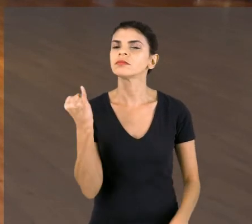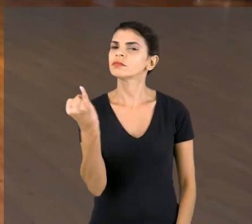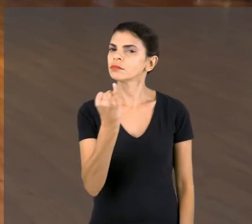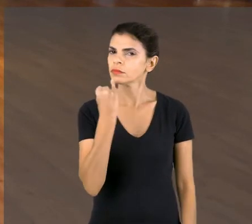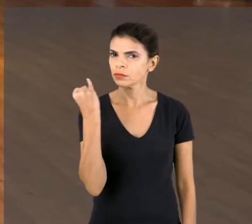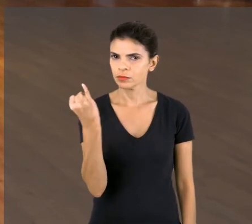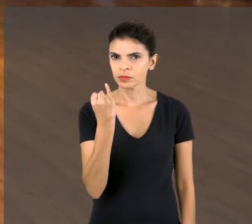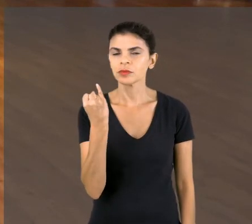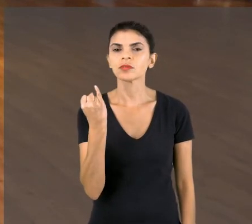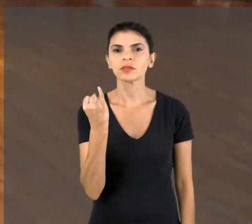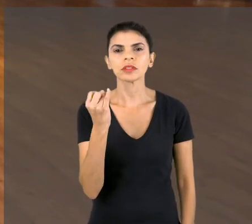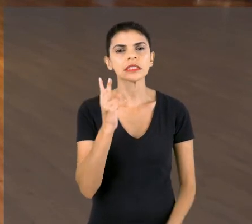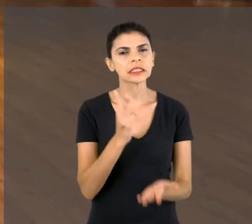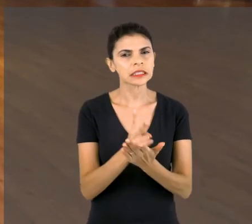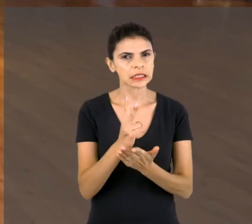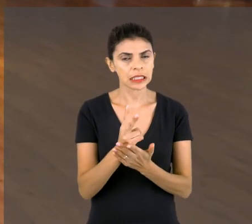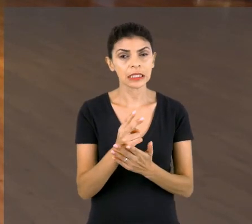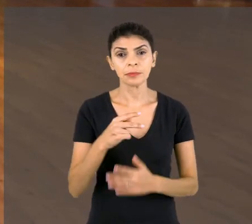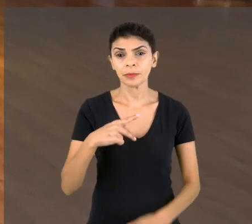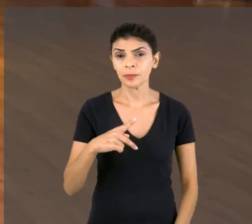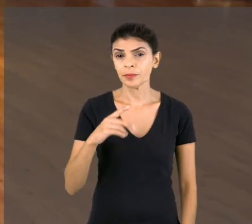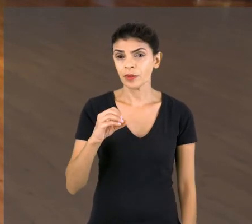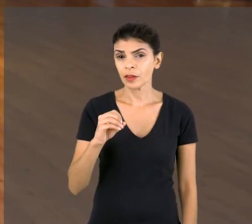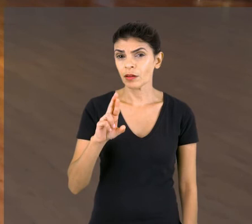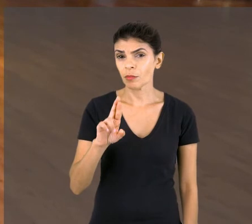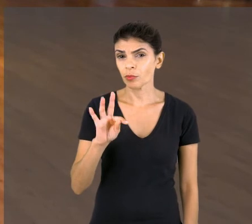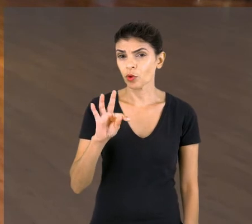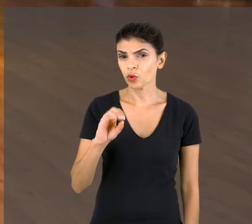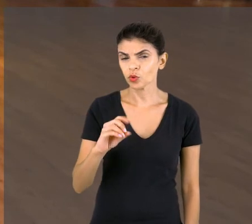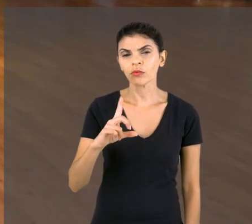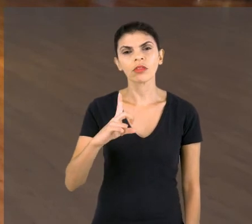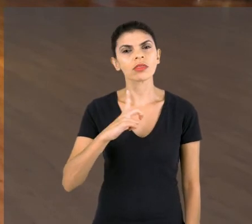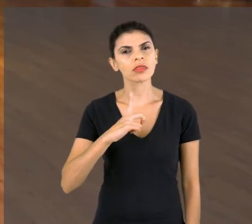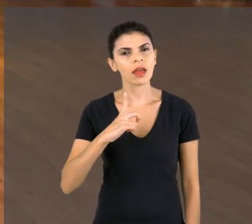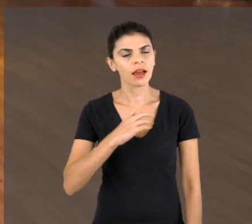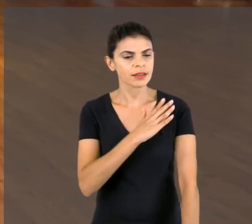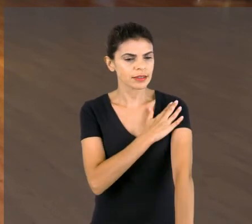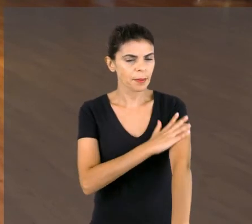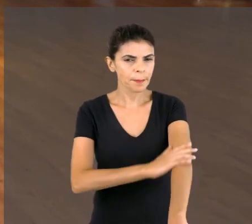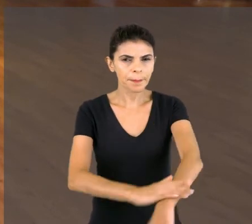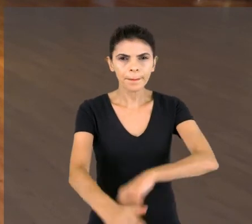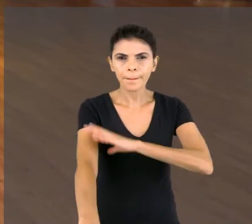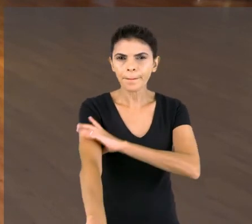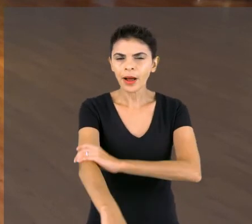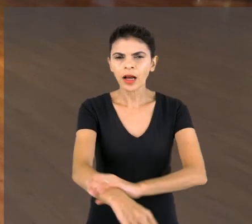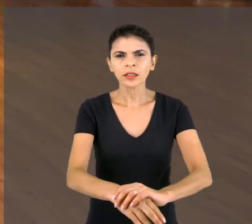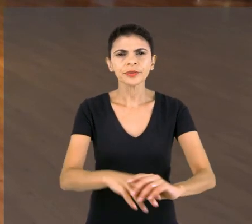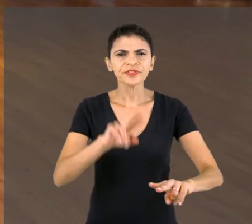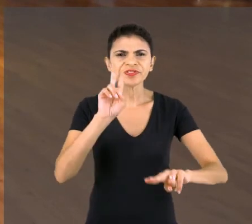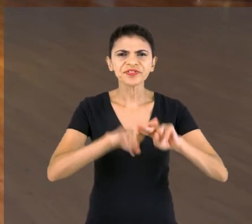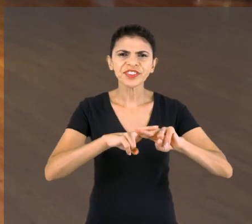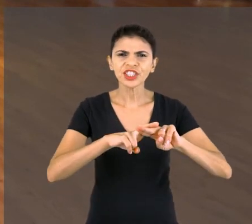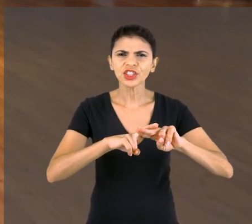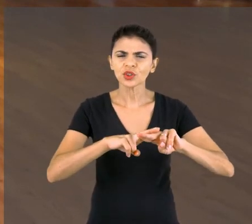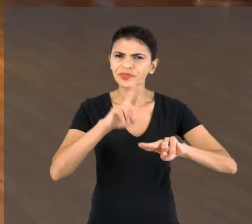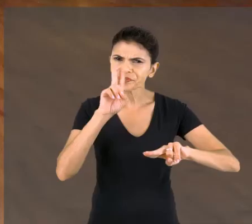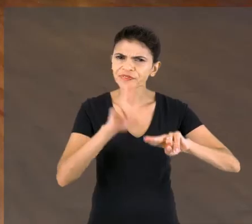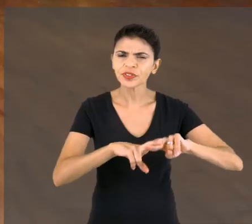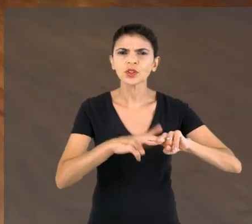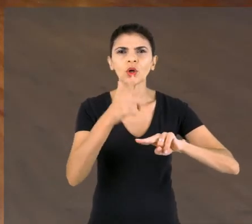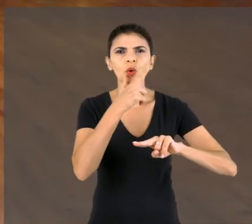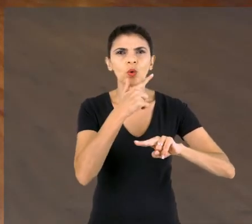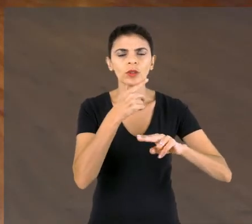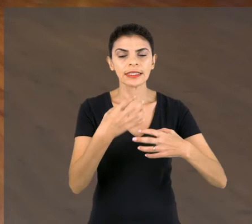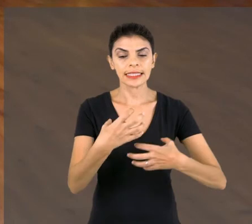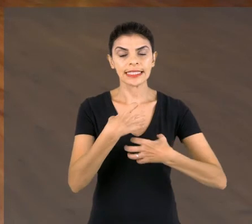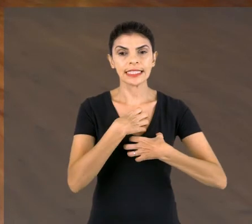muito importante que o portô, me desculpe, mantenha os braços bem fixos, para que a volante